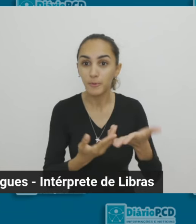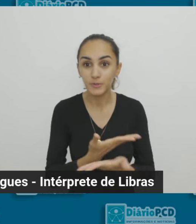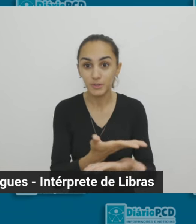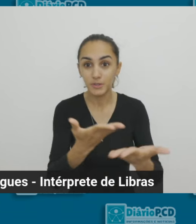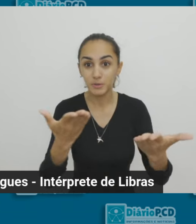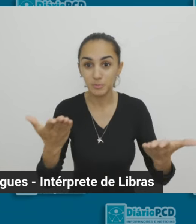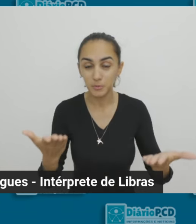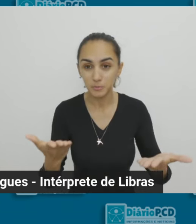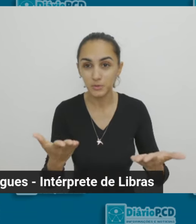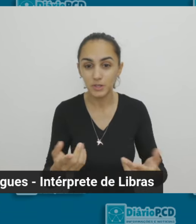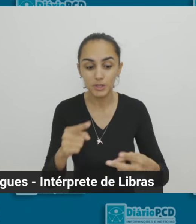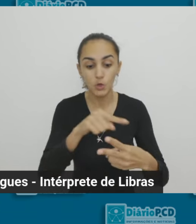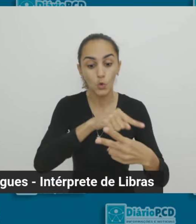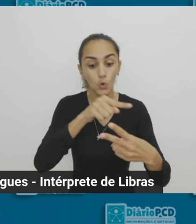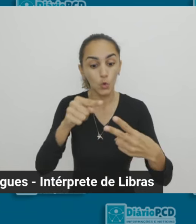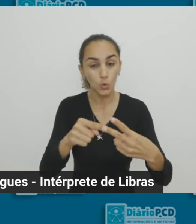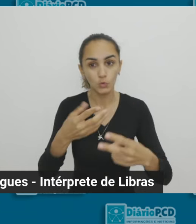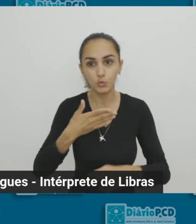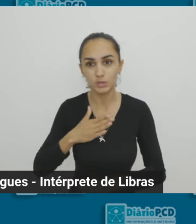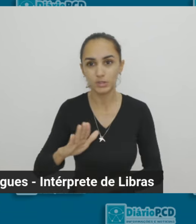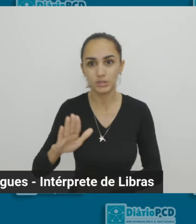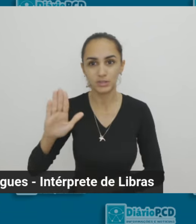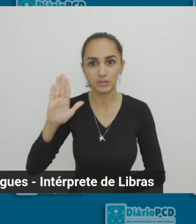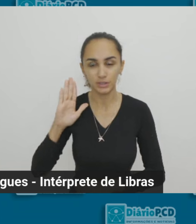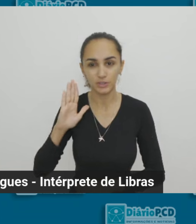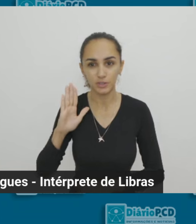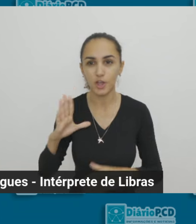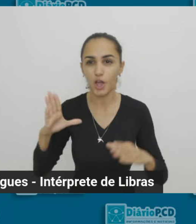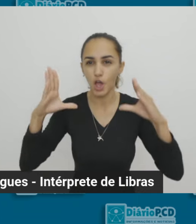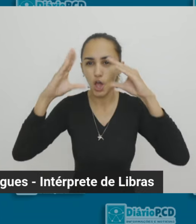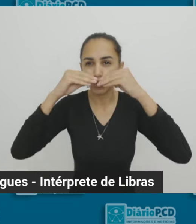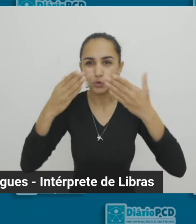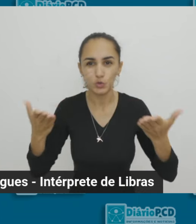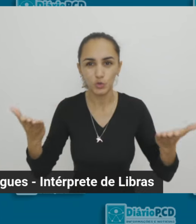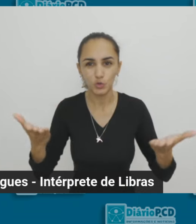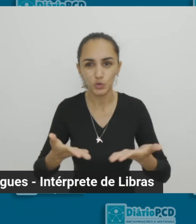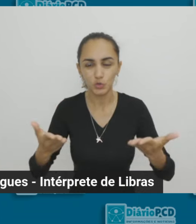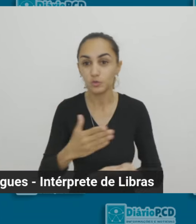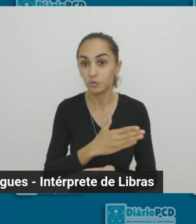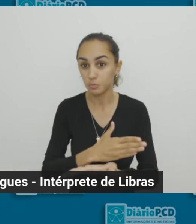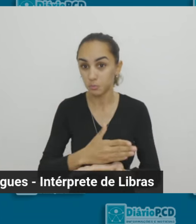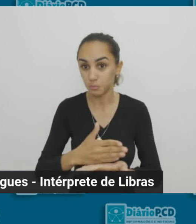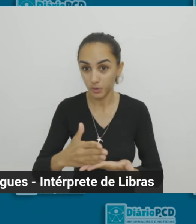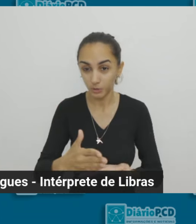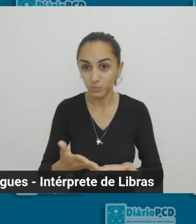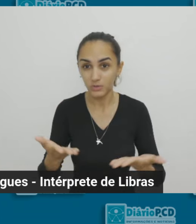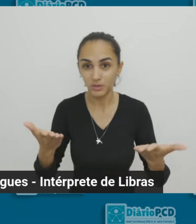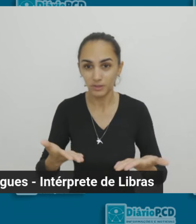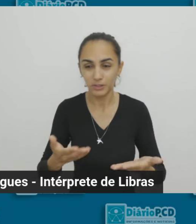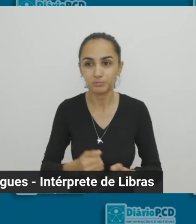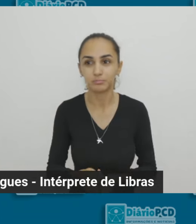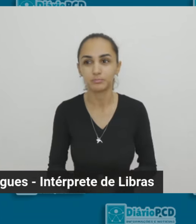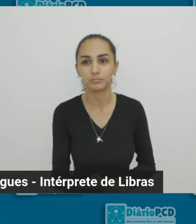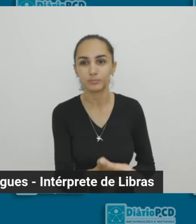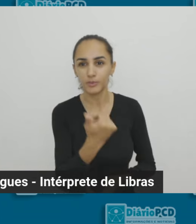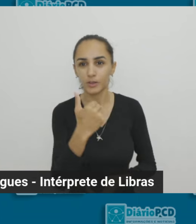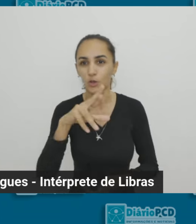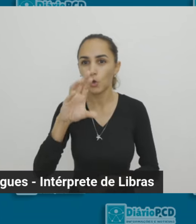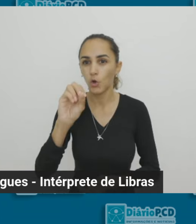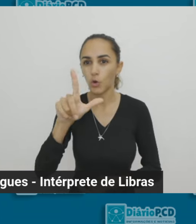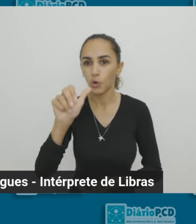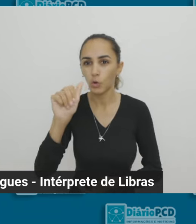os nossos dois convidados para a noite de hoje, para a gente iniciar mais essa cobertura especial. Roland, está na